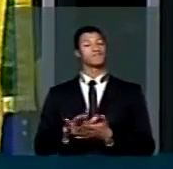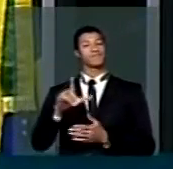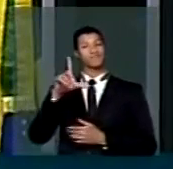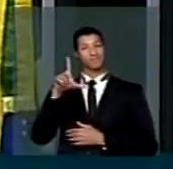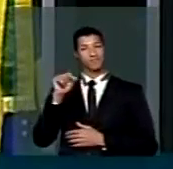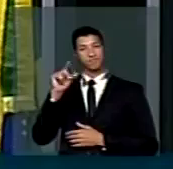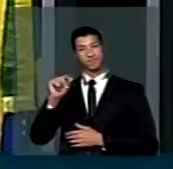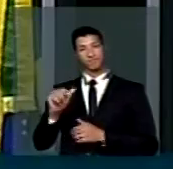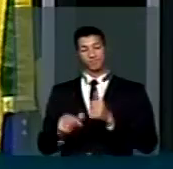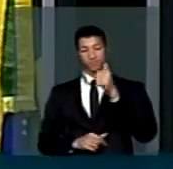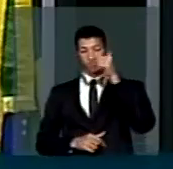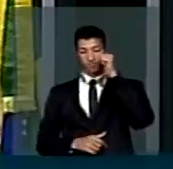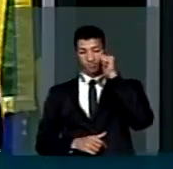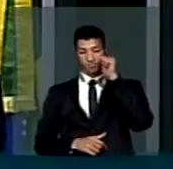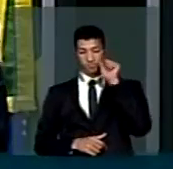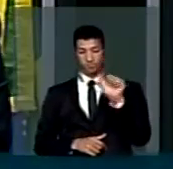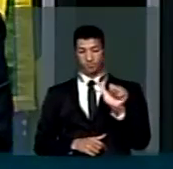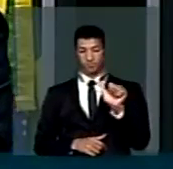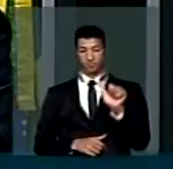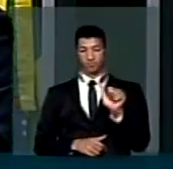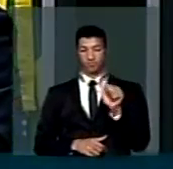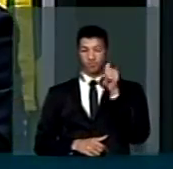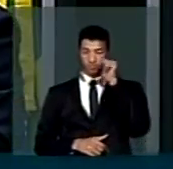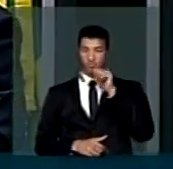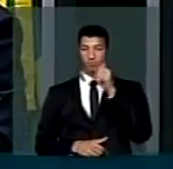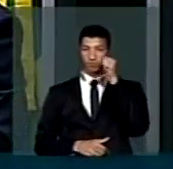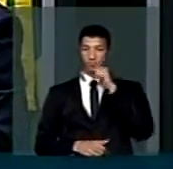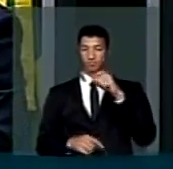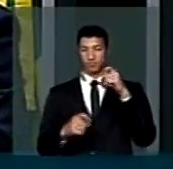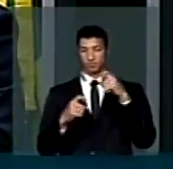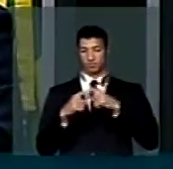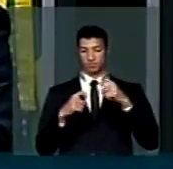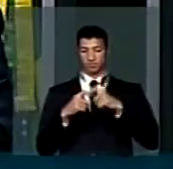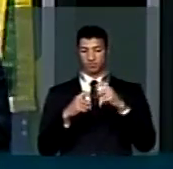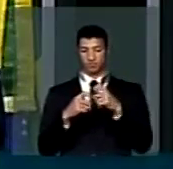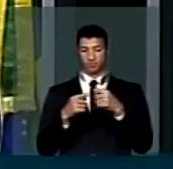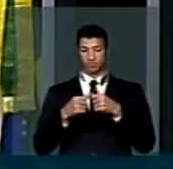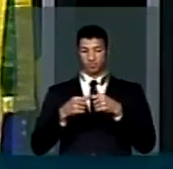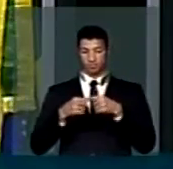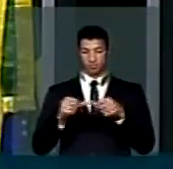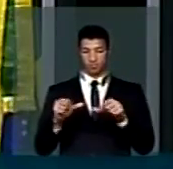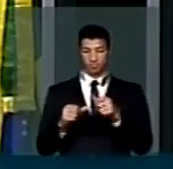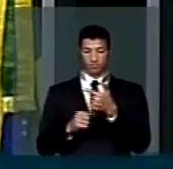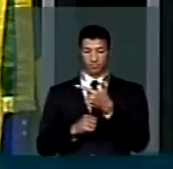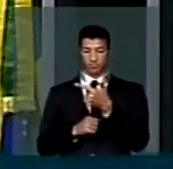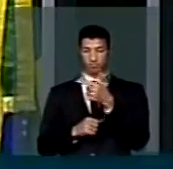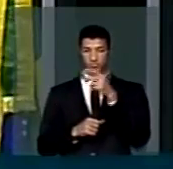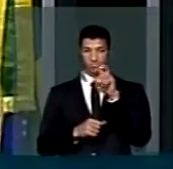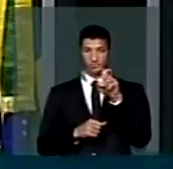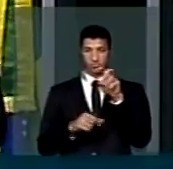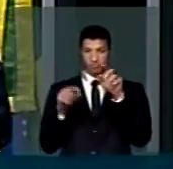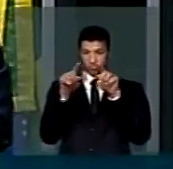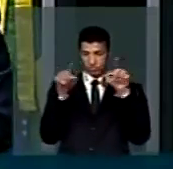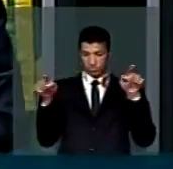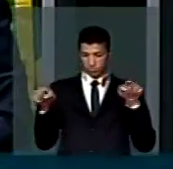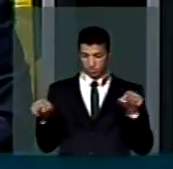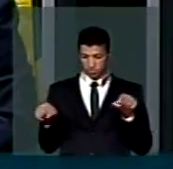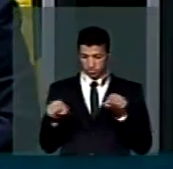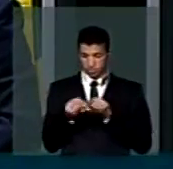Esta mulher, esta médica, está em 25 metros